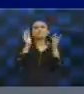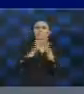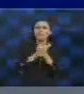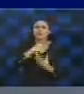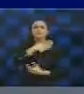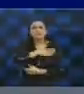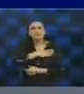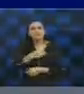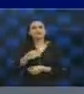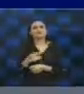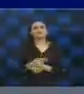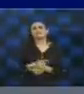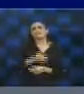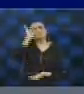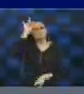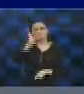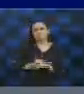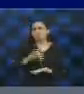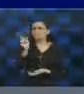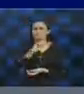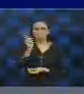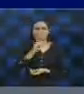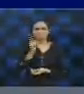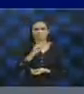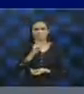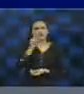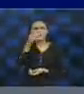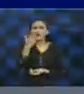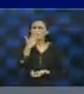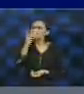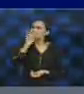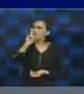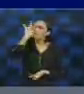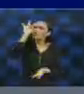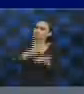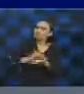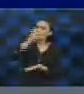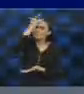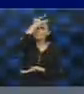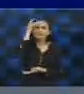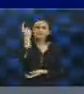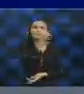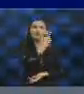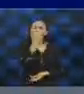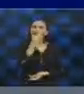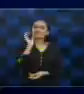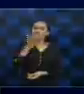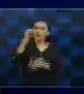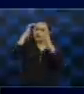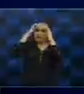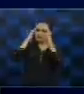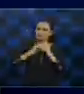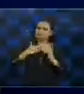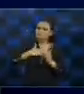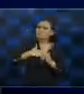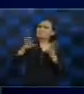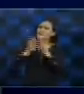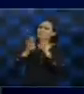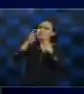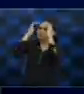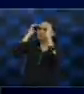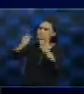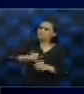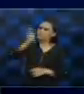filhos. Não é justo isso, não é justo, Arthur, com as pessoas que me querem bem e que um dia te respeitaram. Eu espero tempo que você...